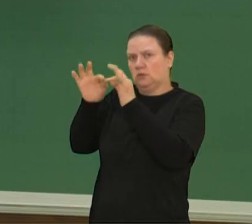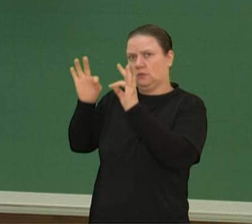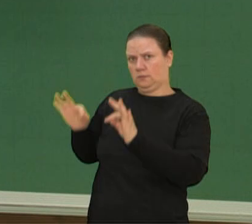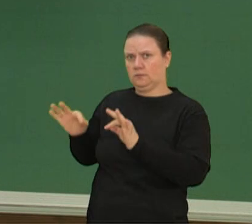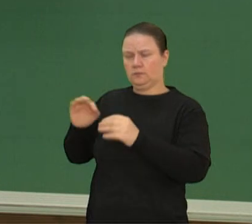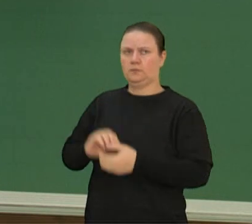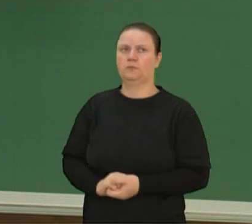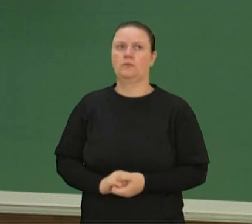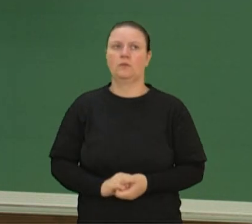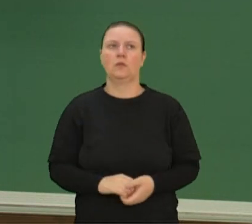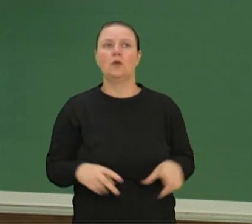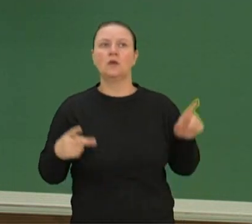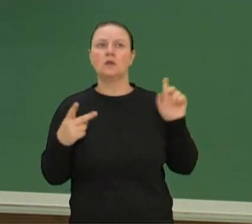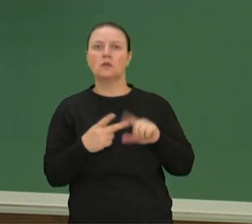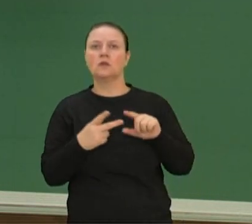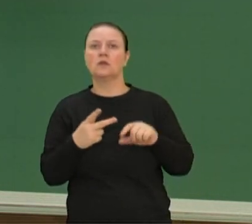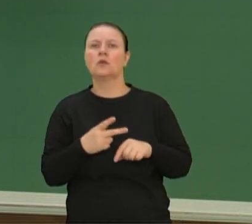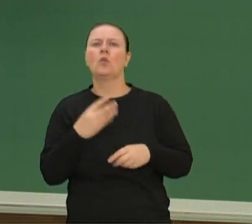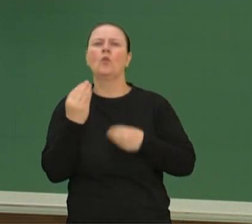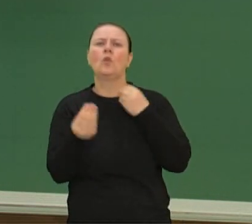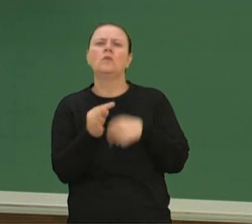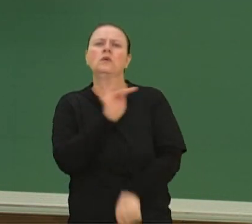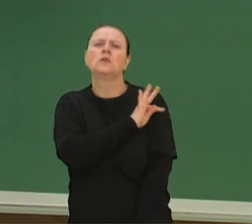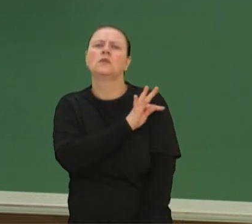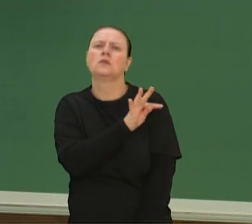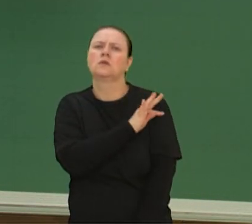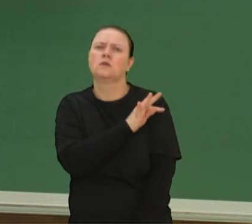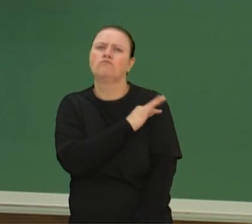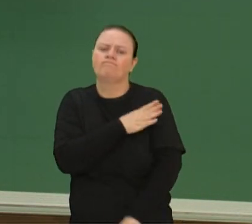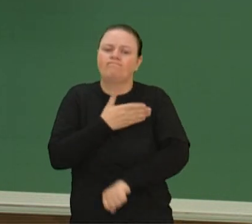outro elemento é a técnica de execução.